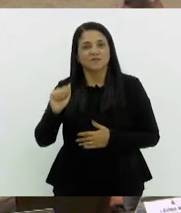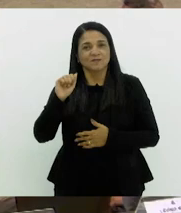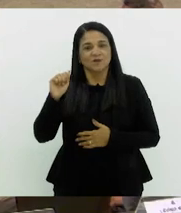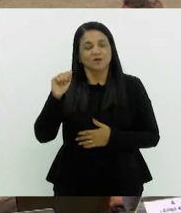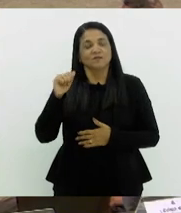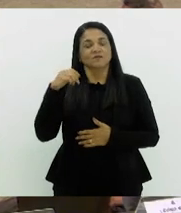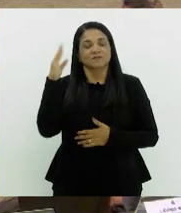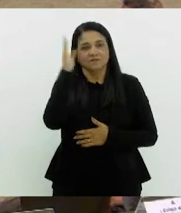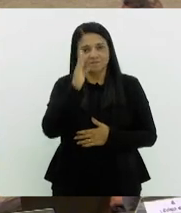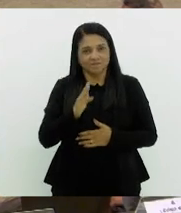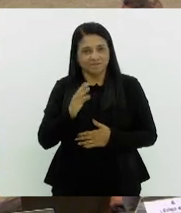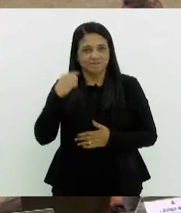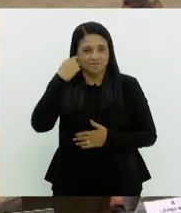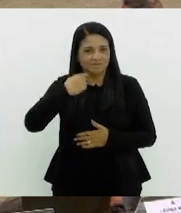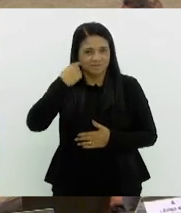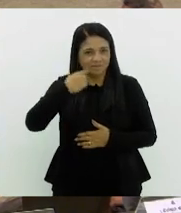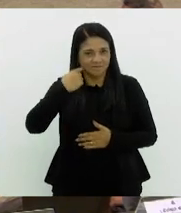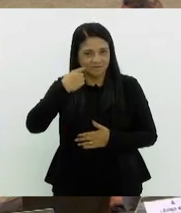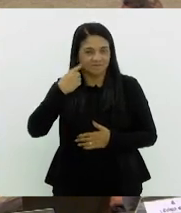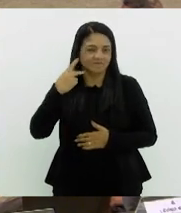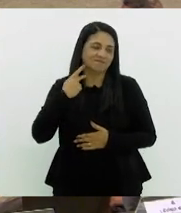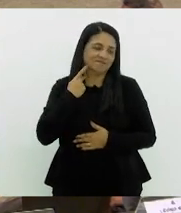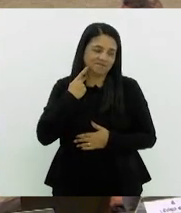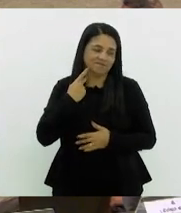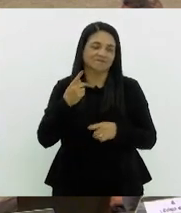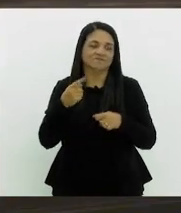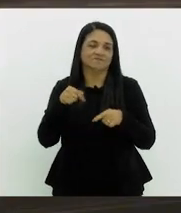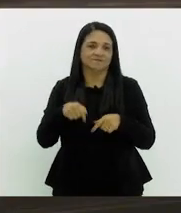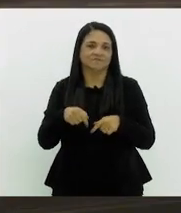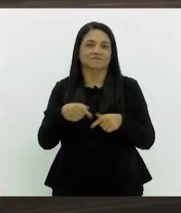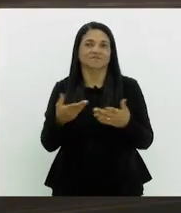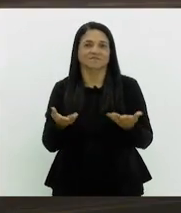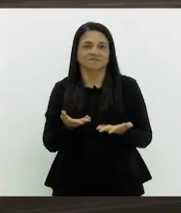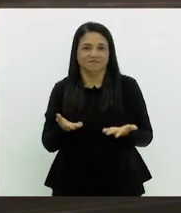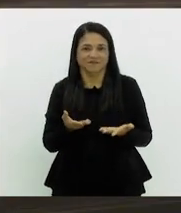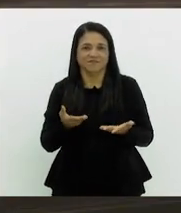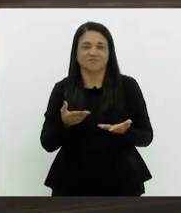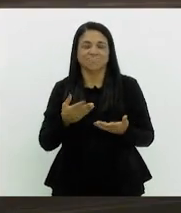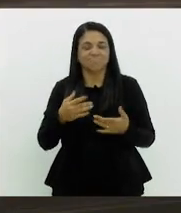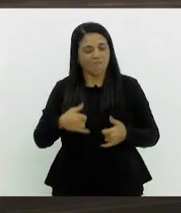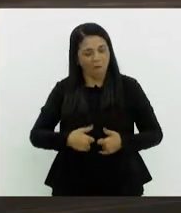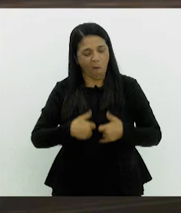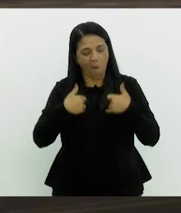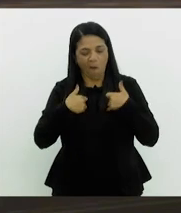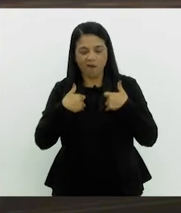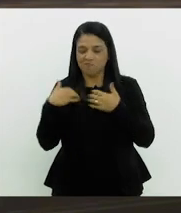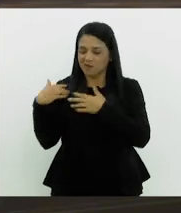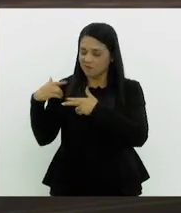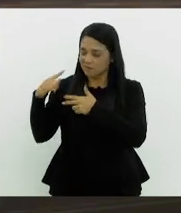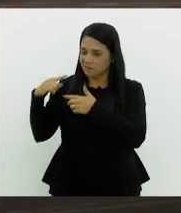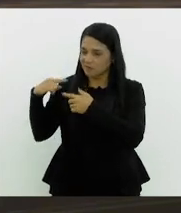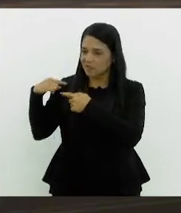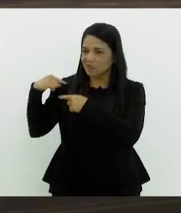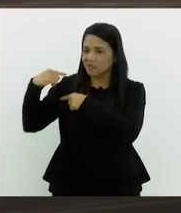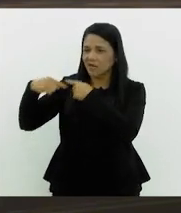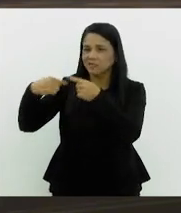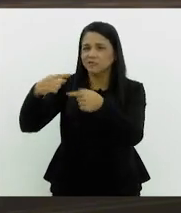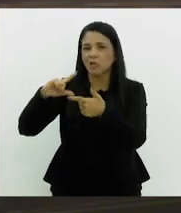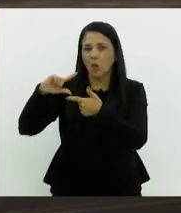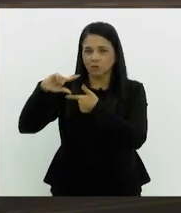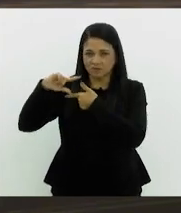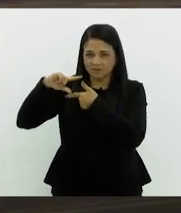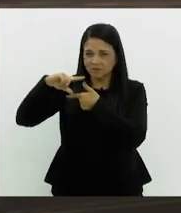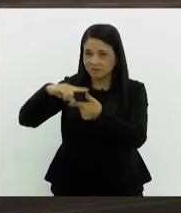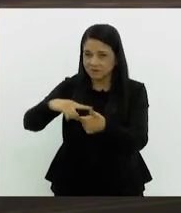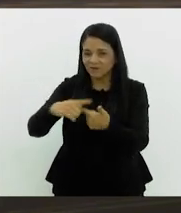Legislativo. Isso nos honra demais pela tradição, história jurídica e por tudo que o senhor